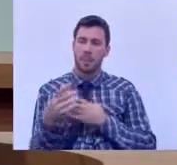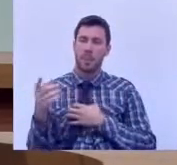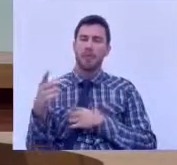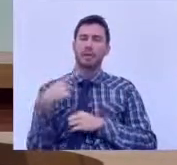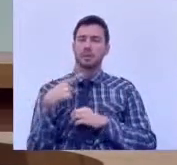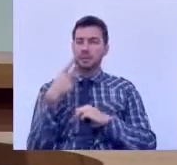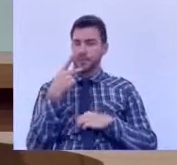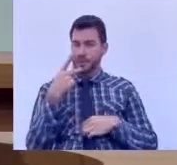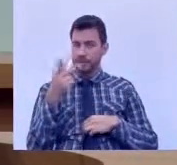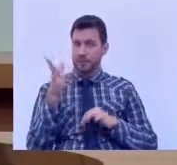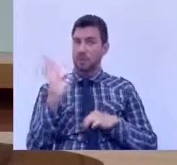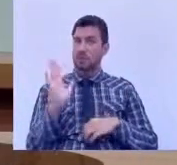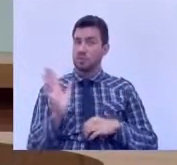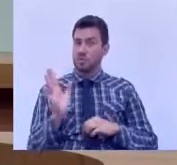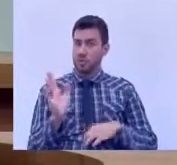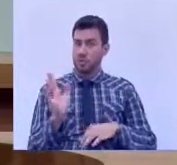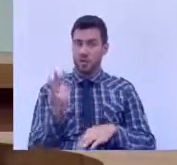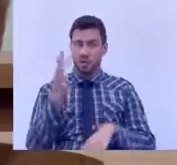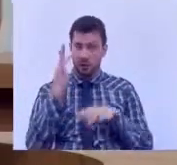já